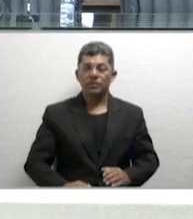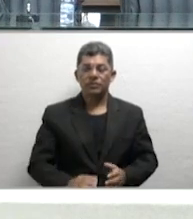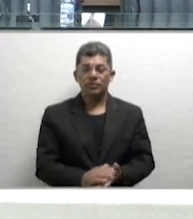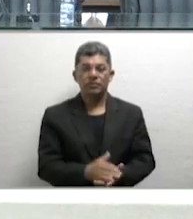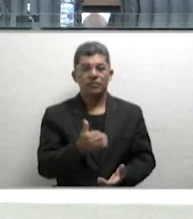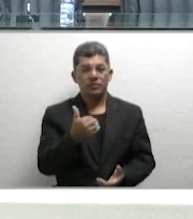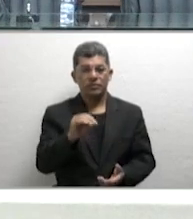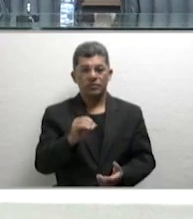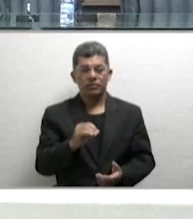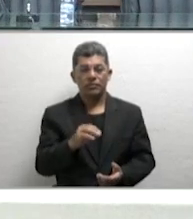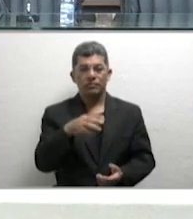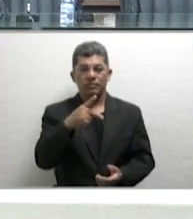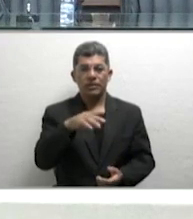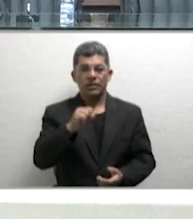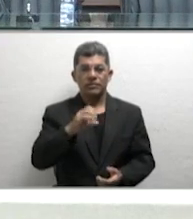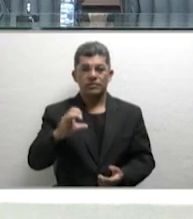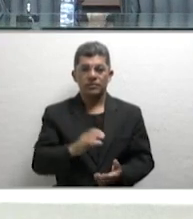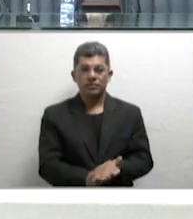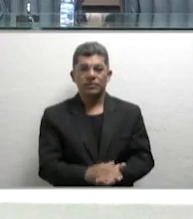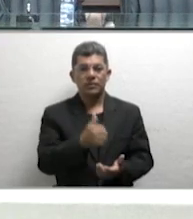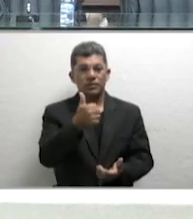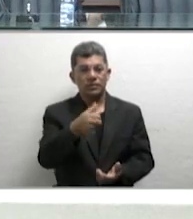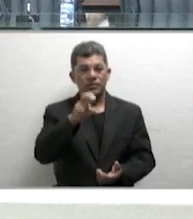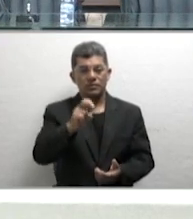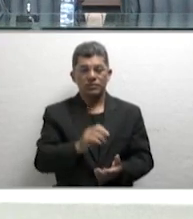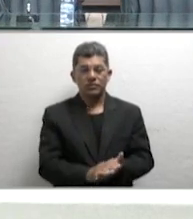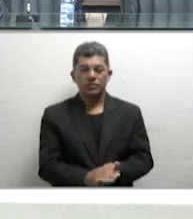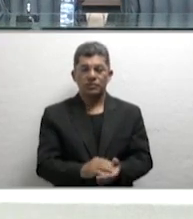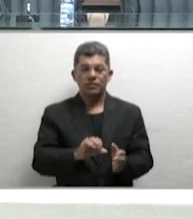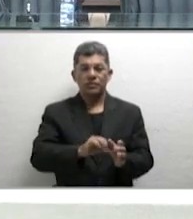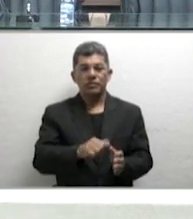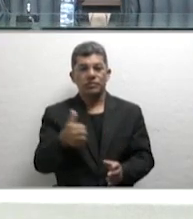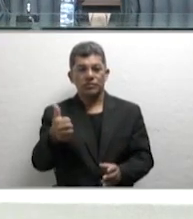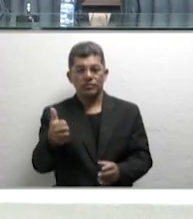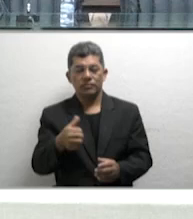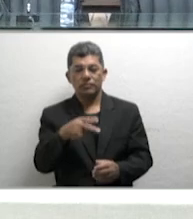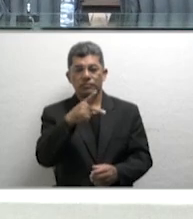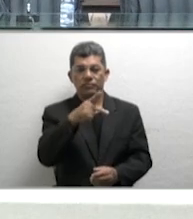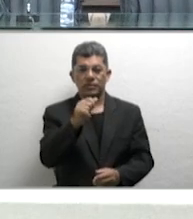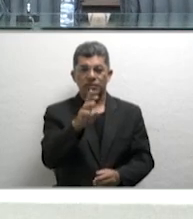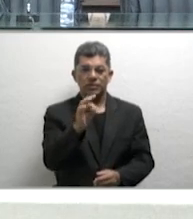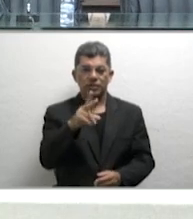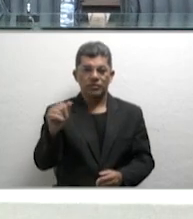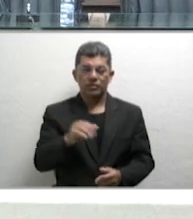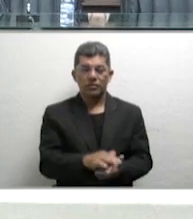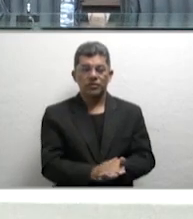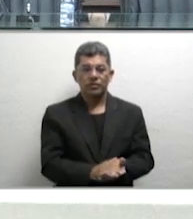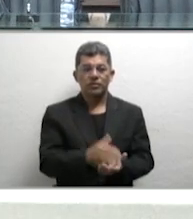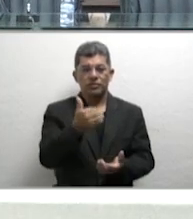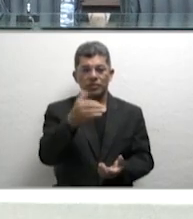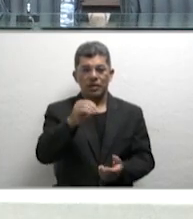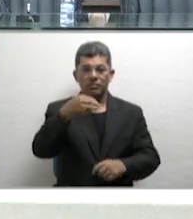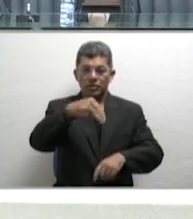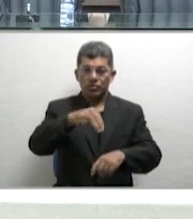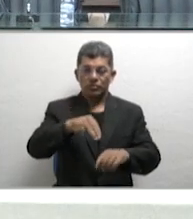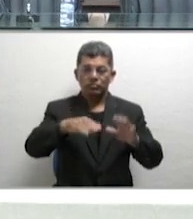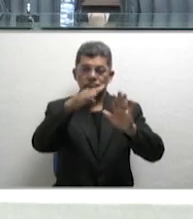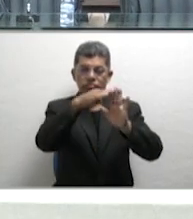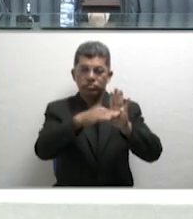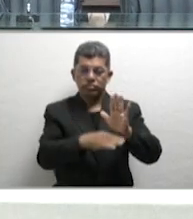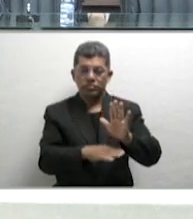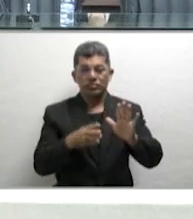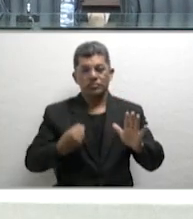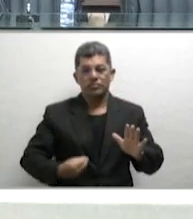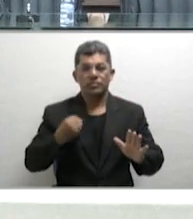décimo, PSC, pelo tempo de 15 minutos. E o décimo primeiro, Patriotas, pelo tempo de 5 minutos. Nós fizemos um sorteio aqui, estava